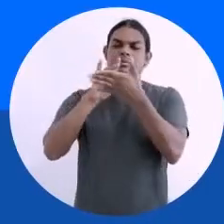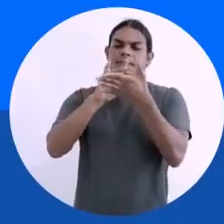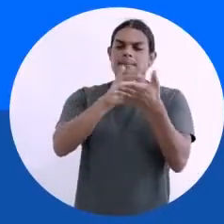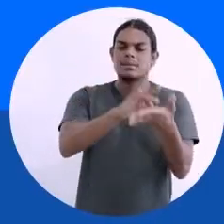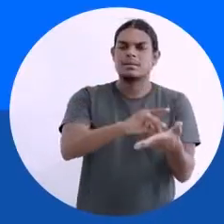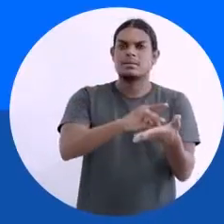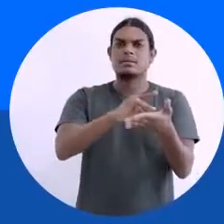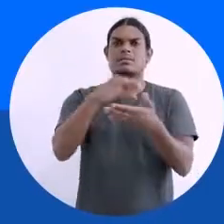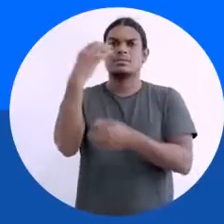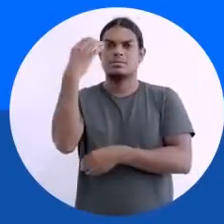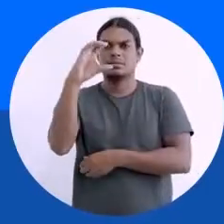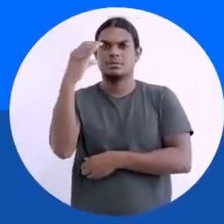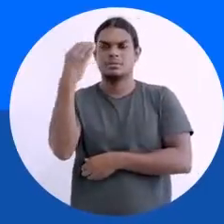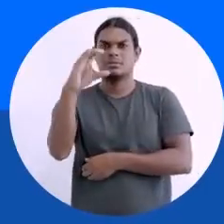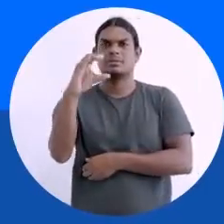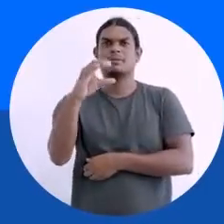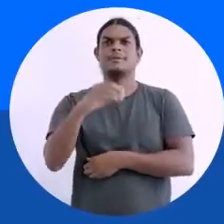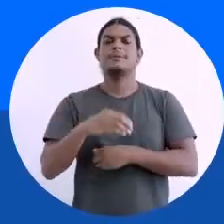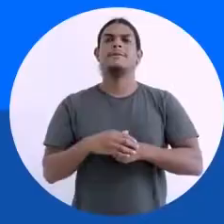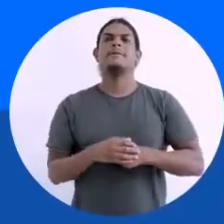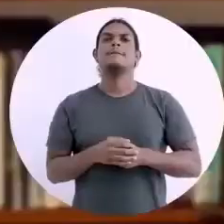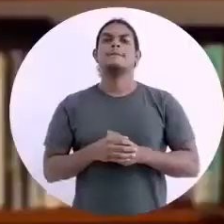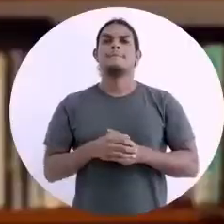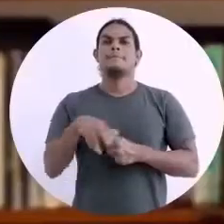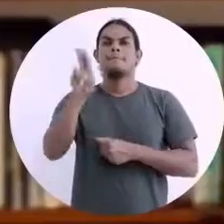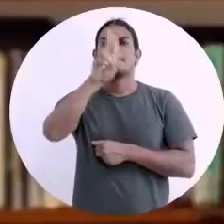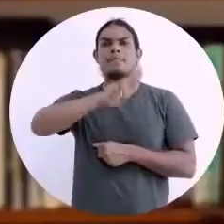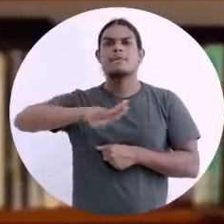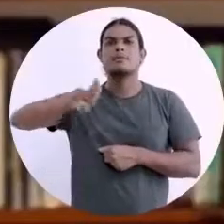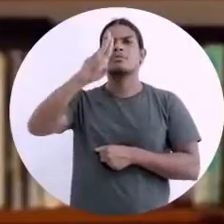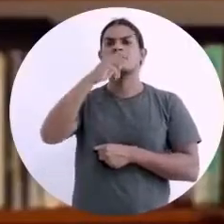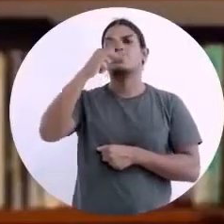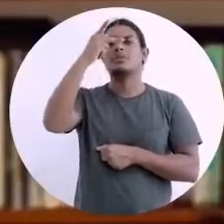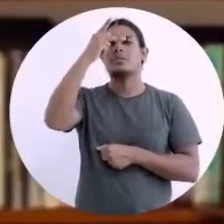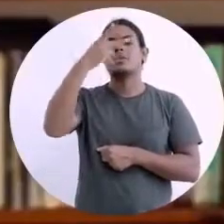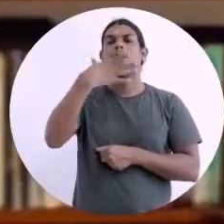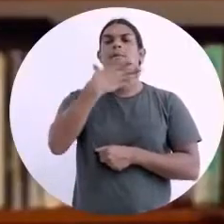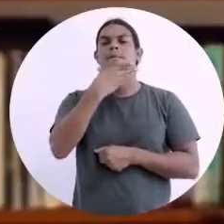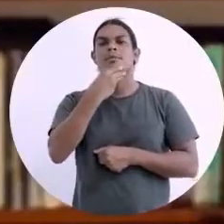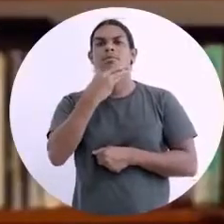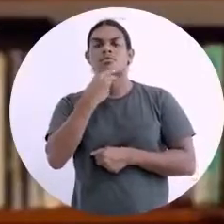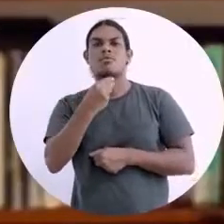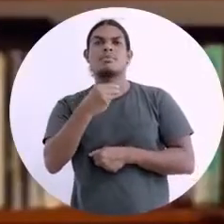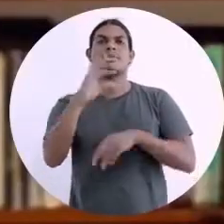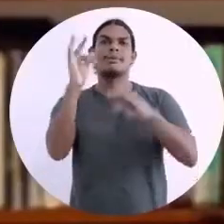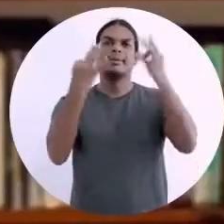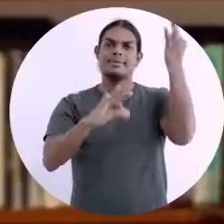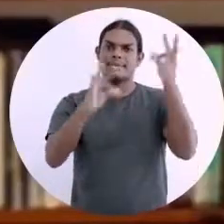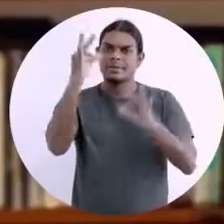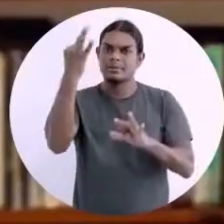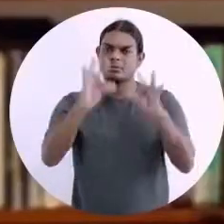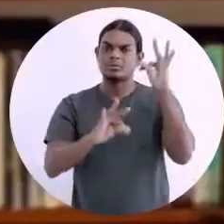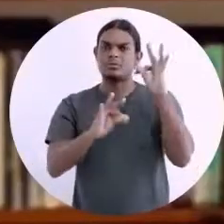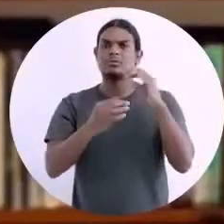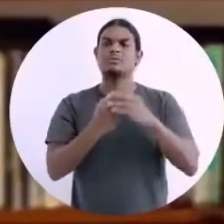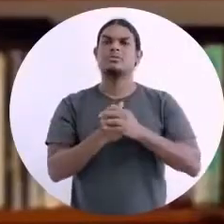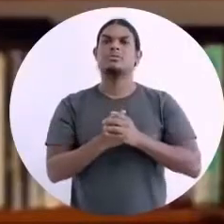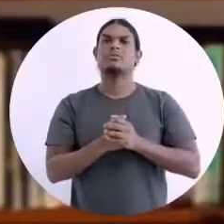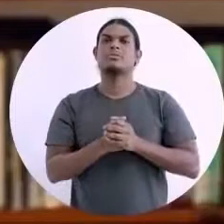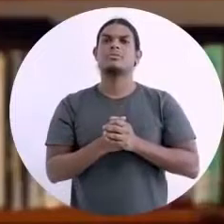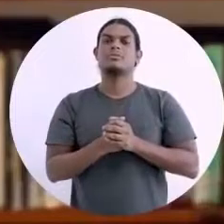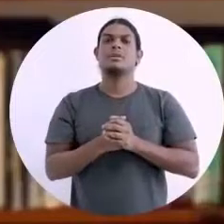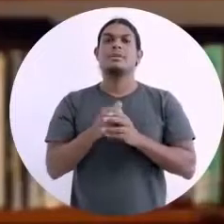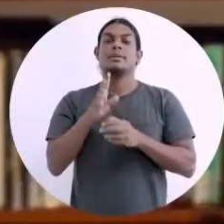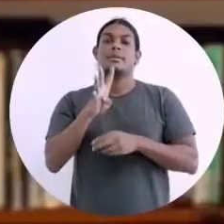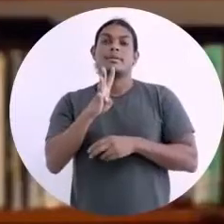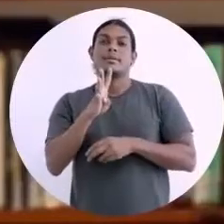naturais aplicadas pelo homem, que virou a tecnologia. Por exemplo, a agricultura